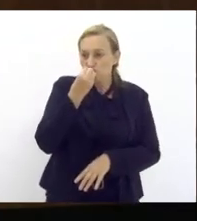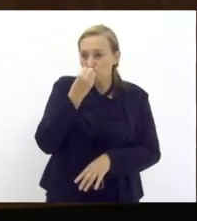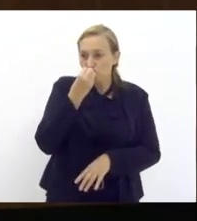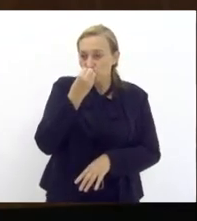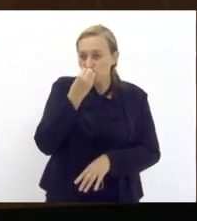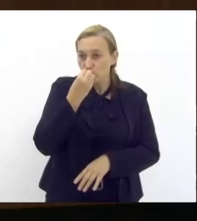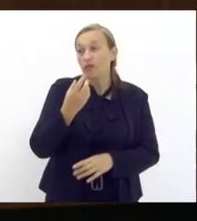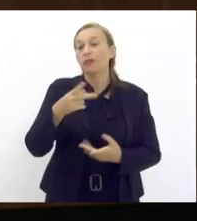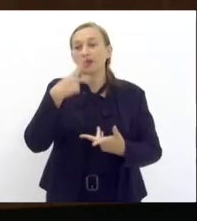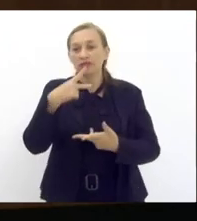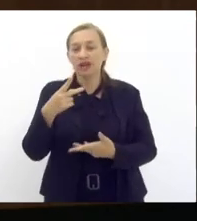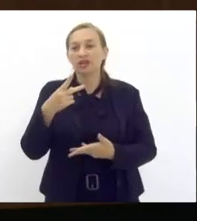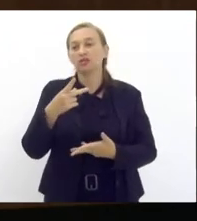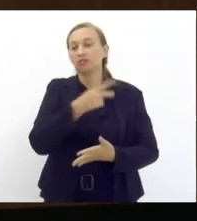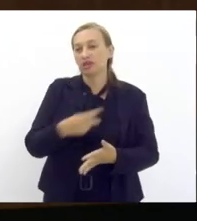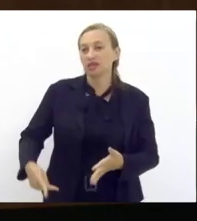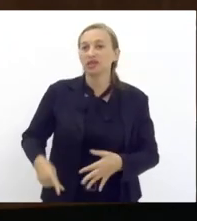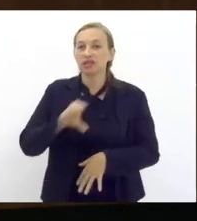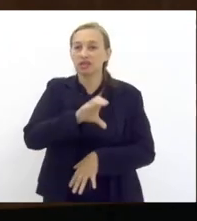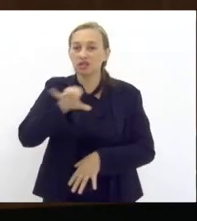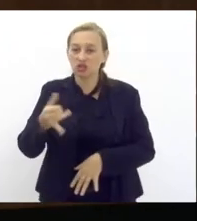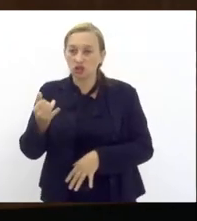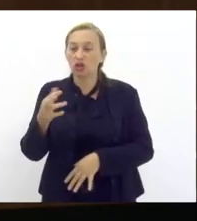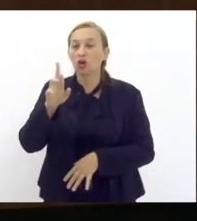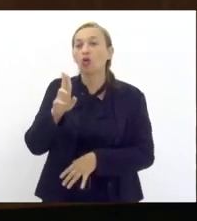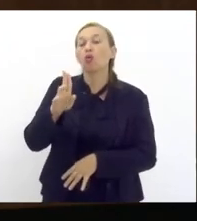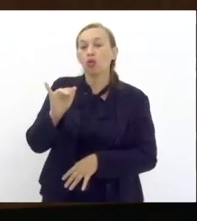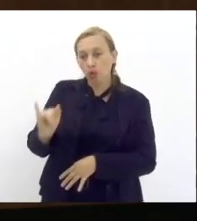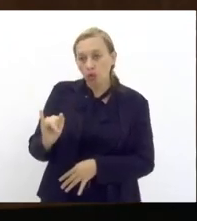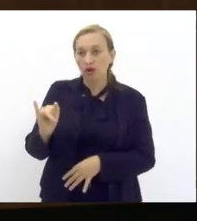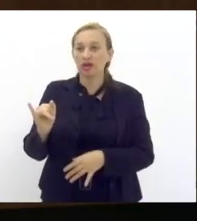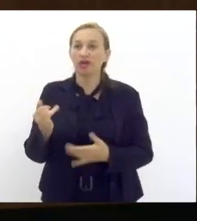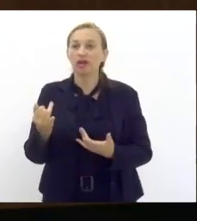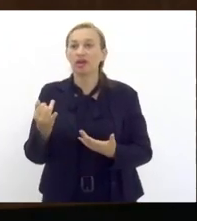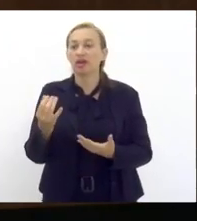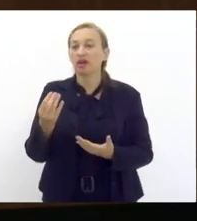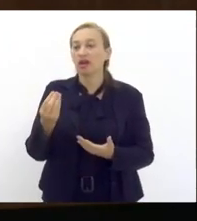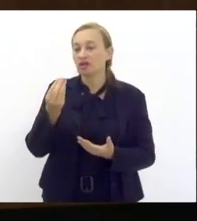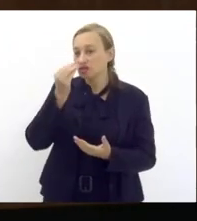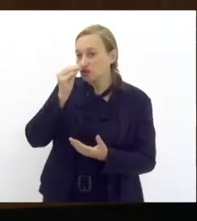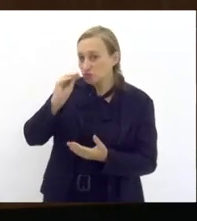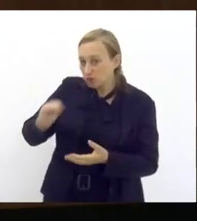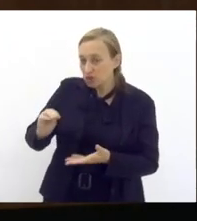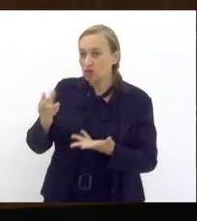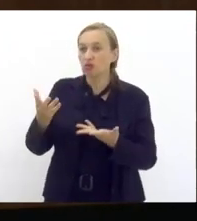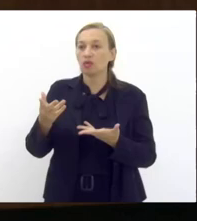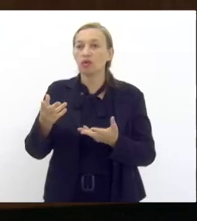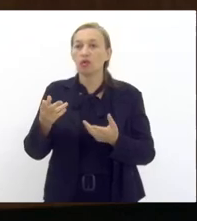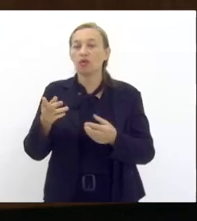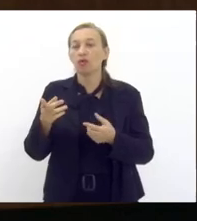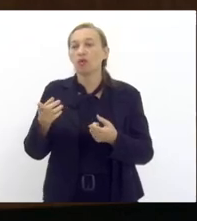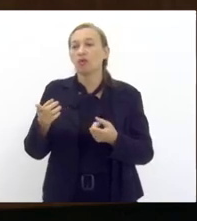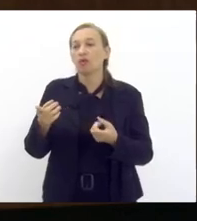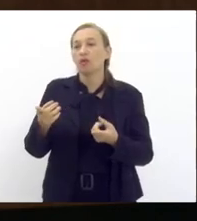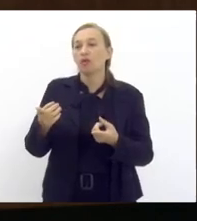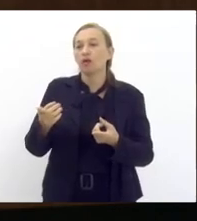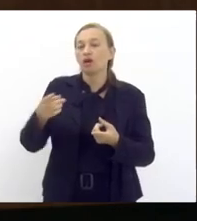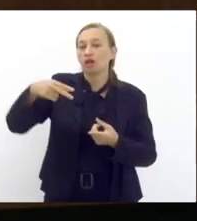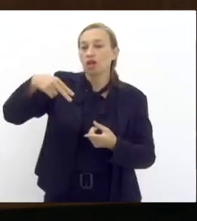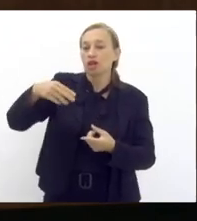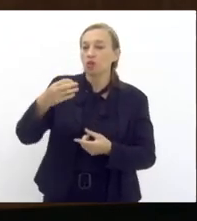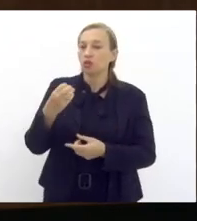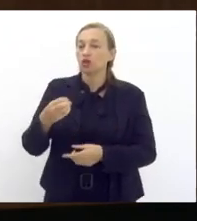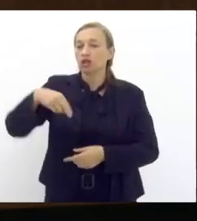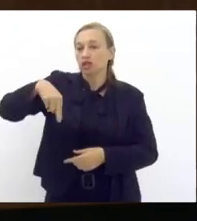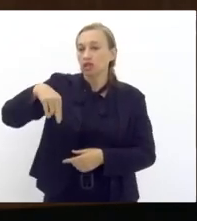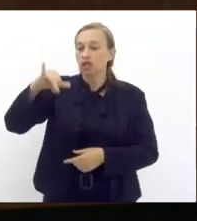que o presidente da CCJ, Rui Falcão, ofendeu ou quis ofender o Nicolas Ferreira, isso